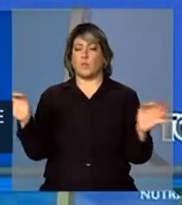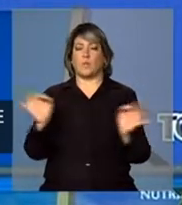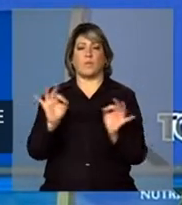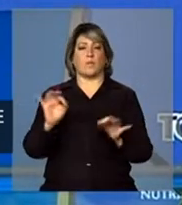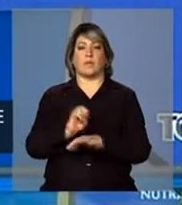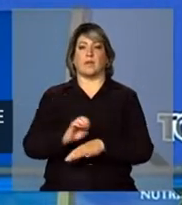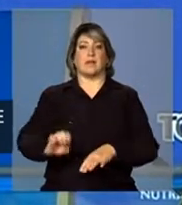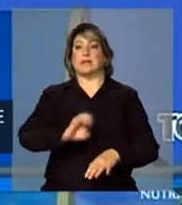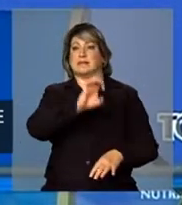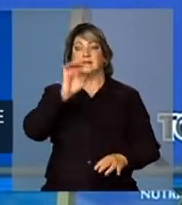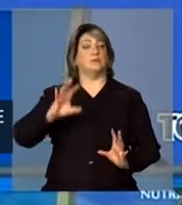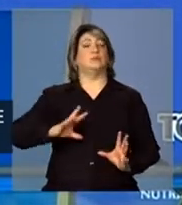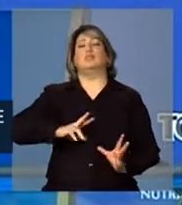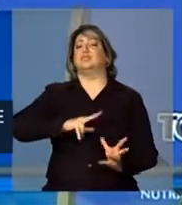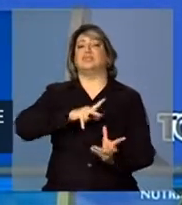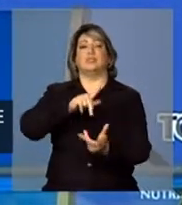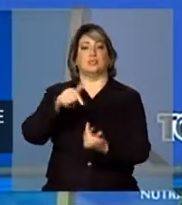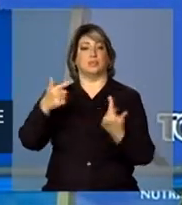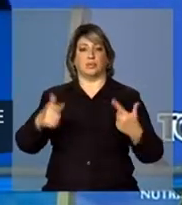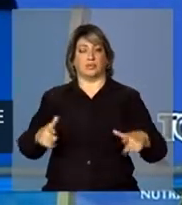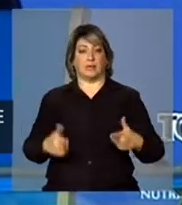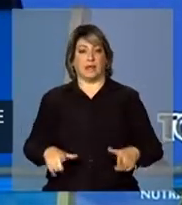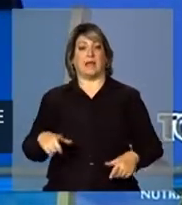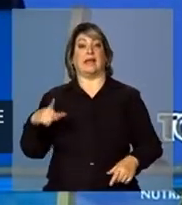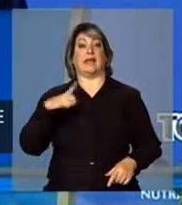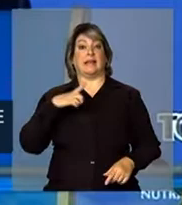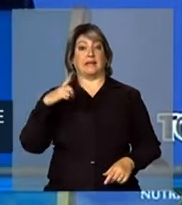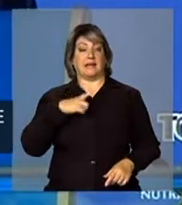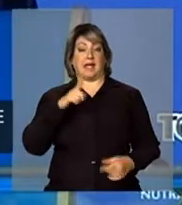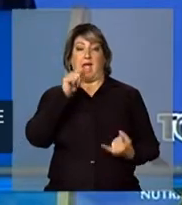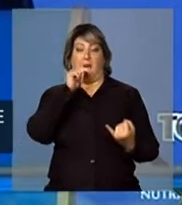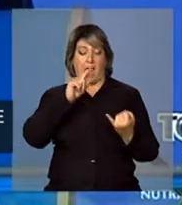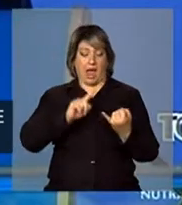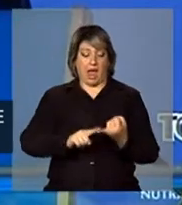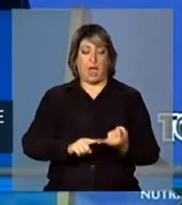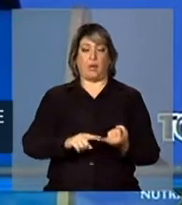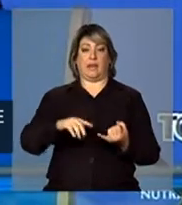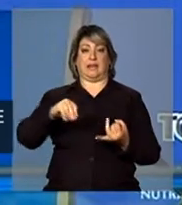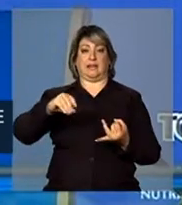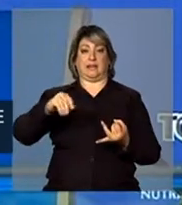estado do mundo que possua água,